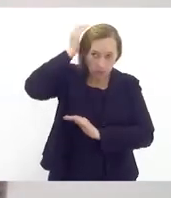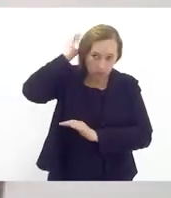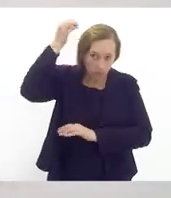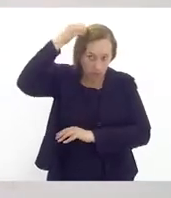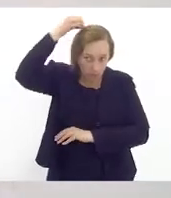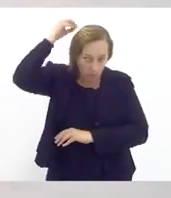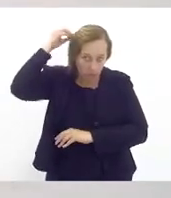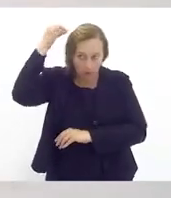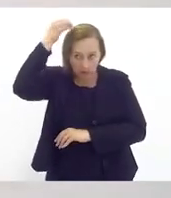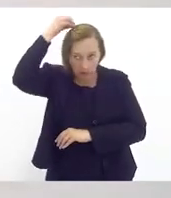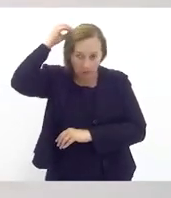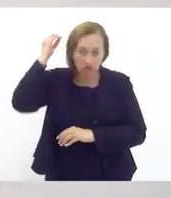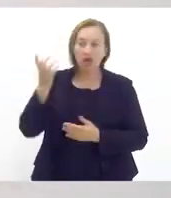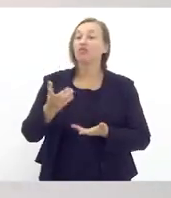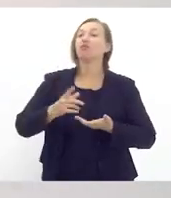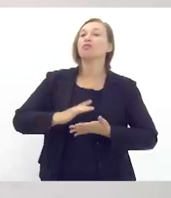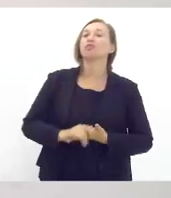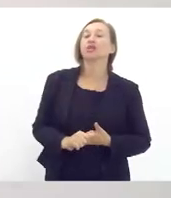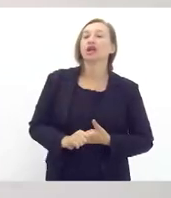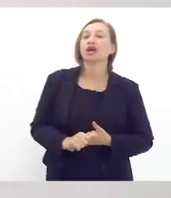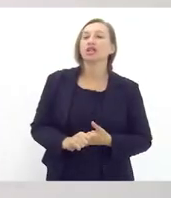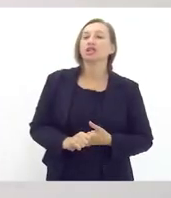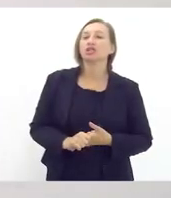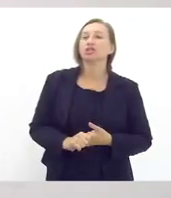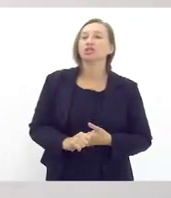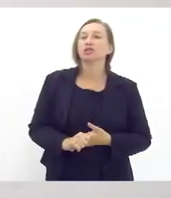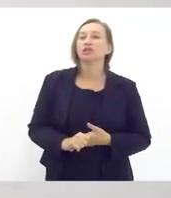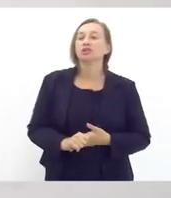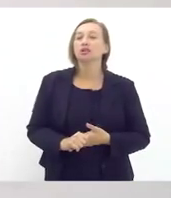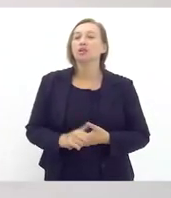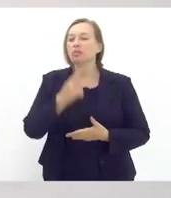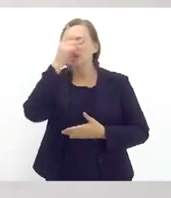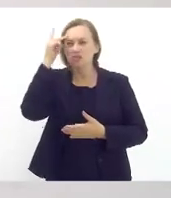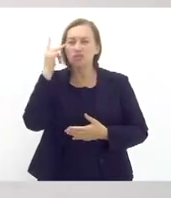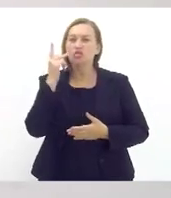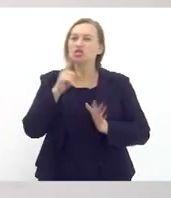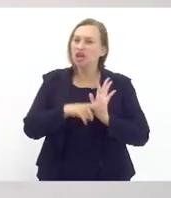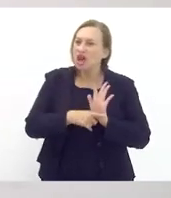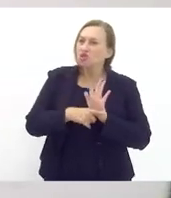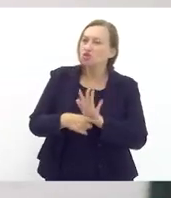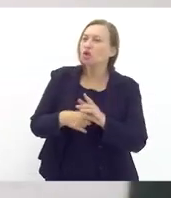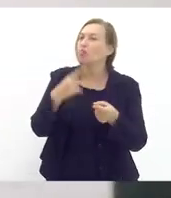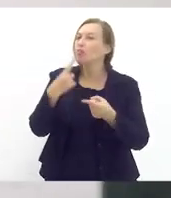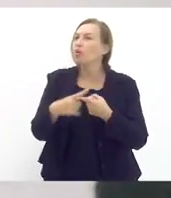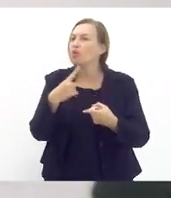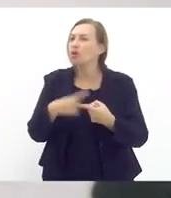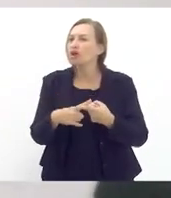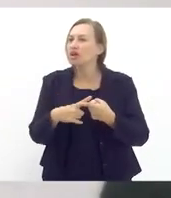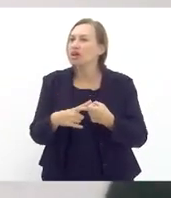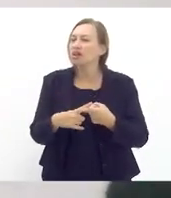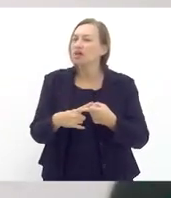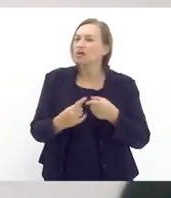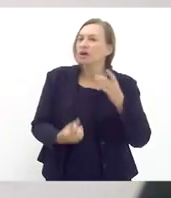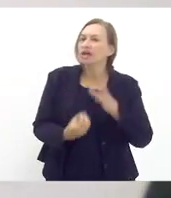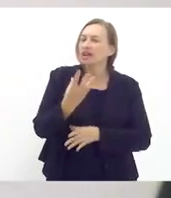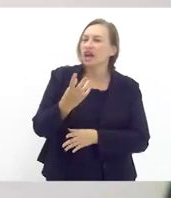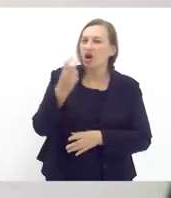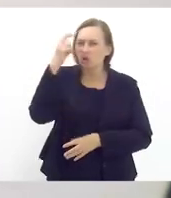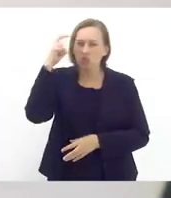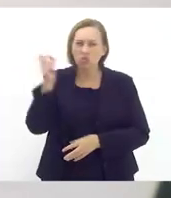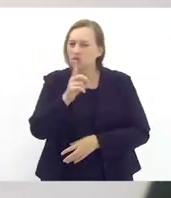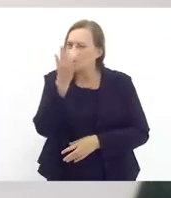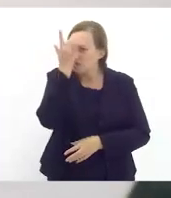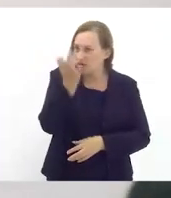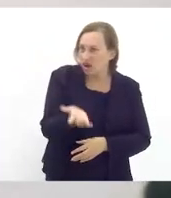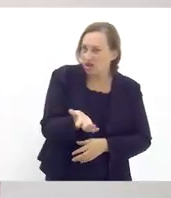vamos colocar gente que ajuda porque para fazer dor de Cultura não é fácil as